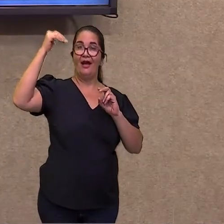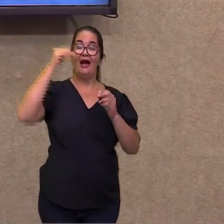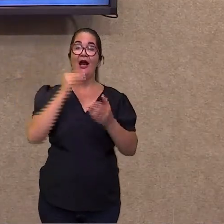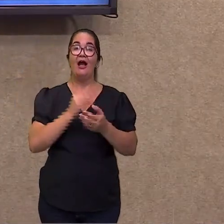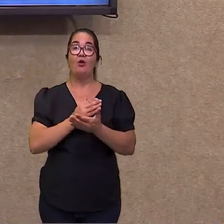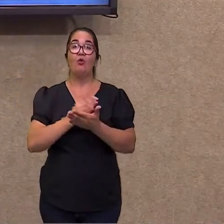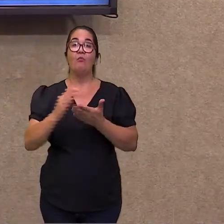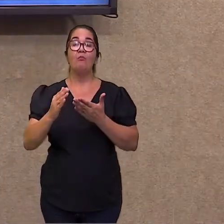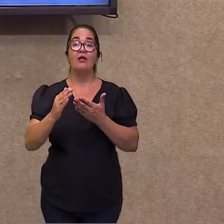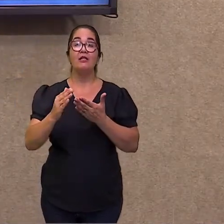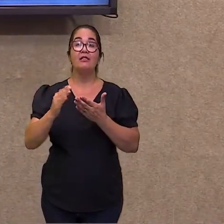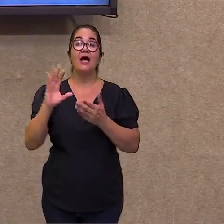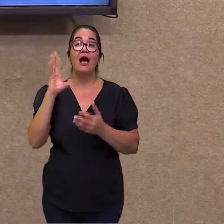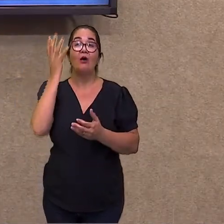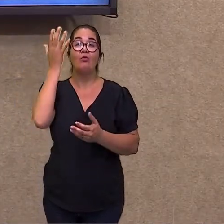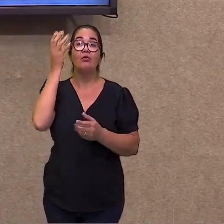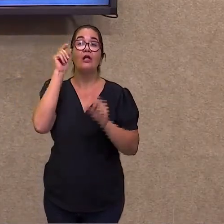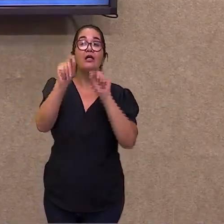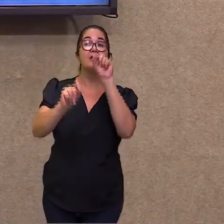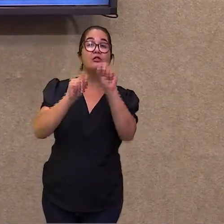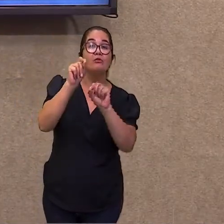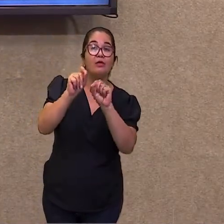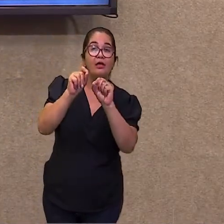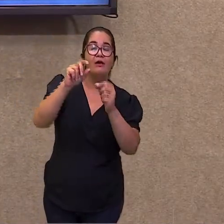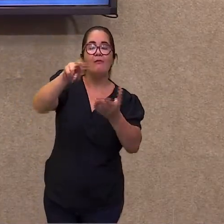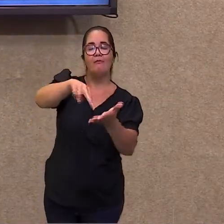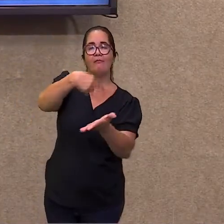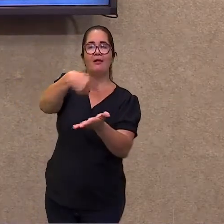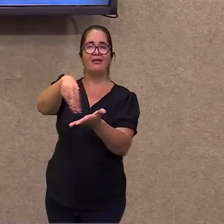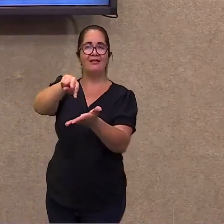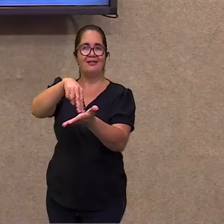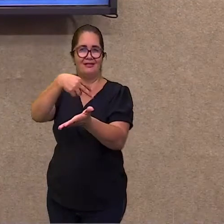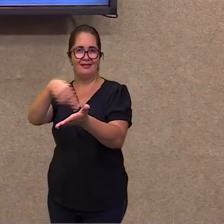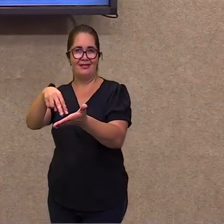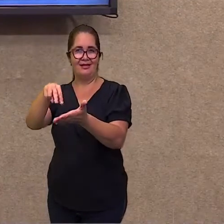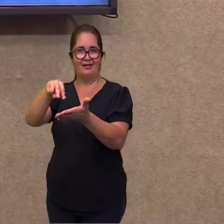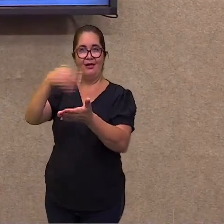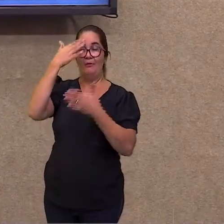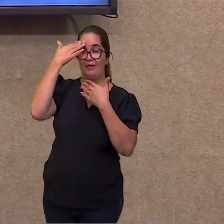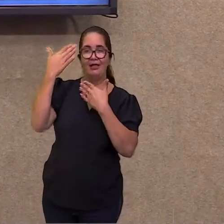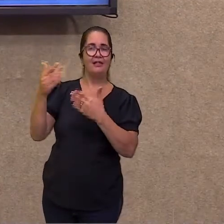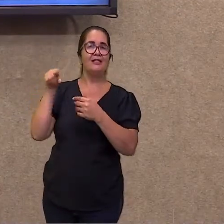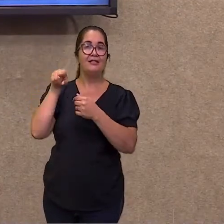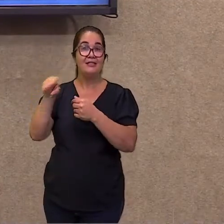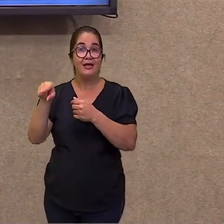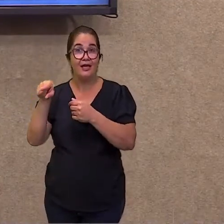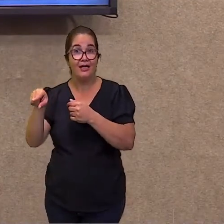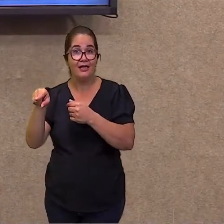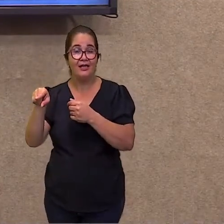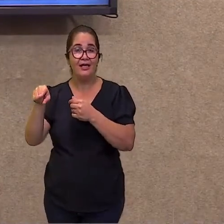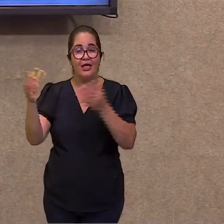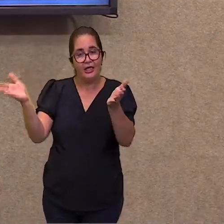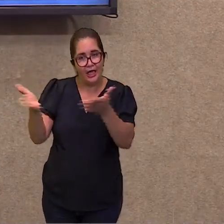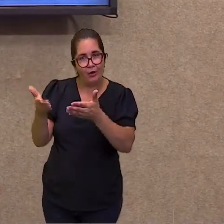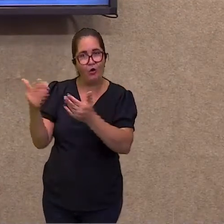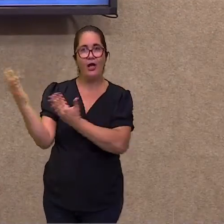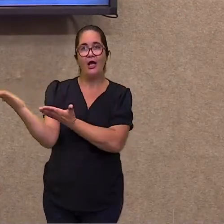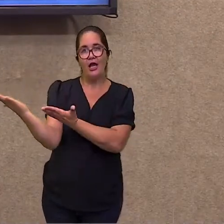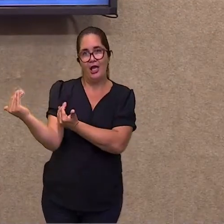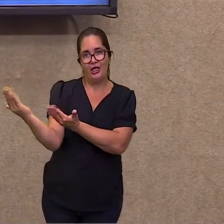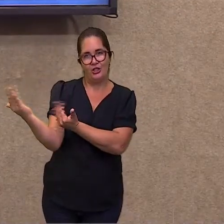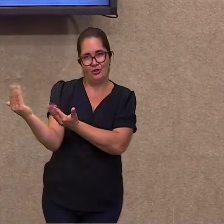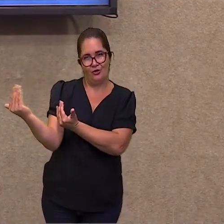para região, de tribo para tribo, ela muda muito, né? Tem danças, por exemplo, quando chove, tem a dança